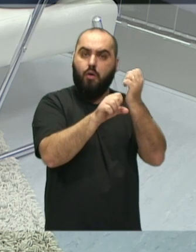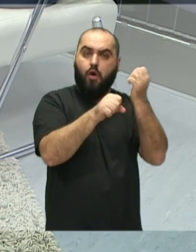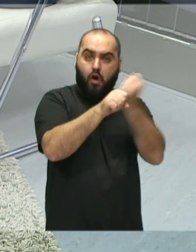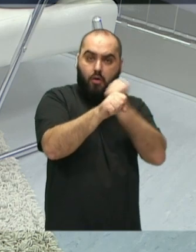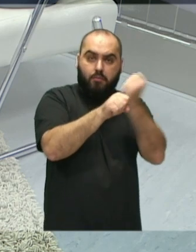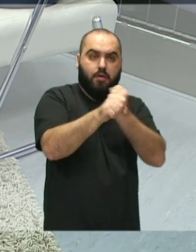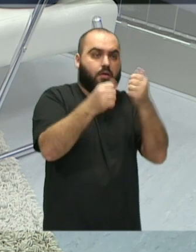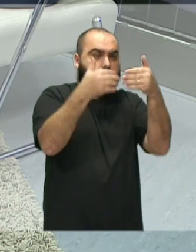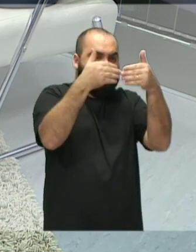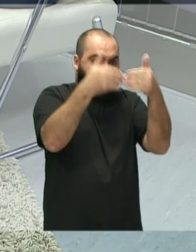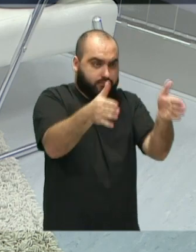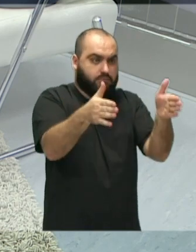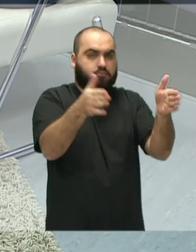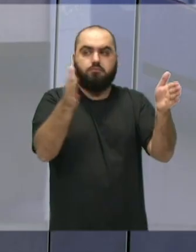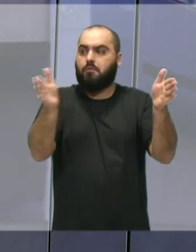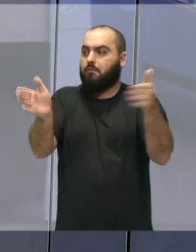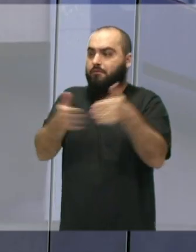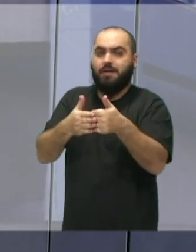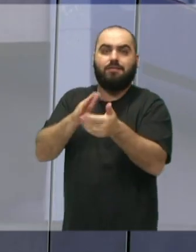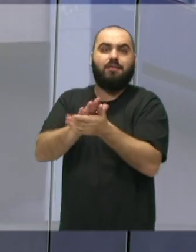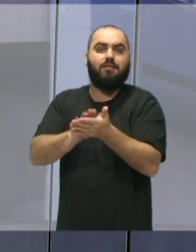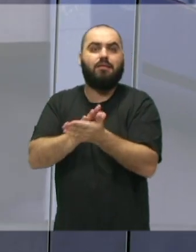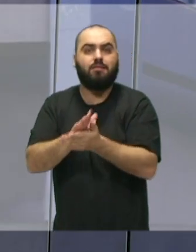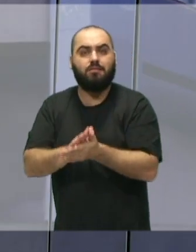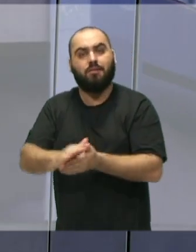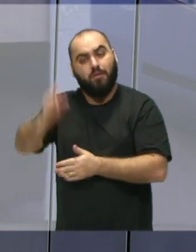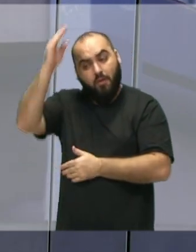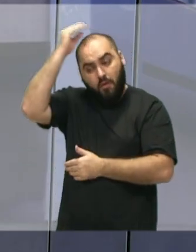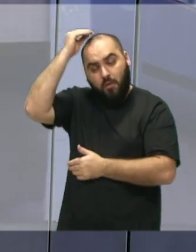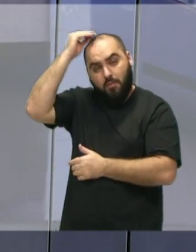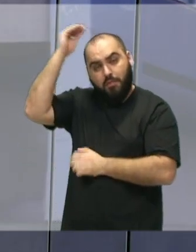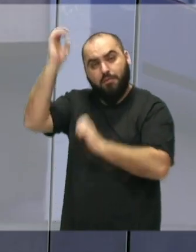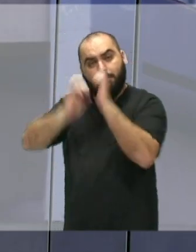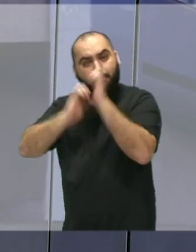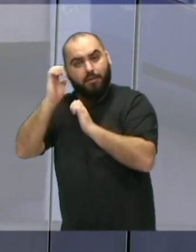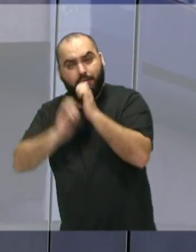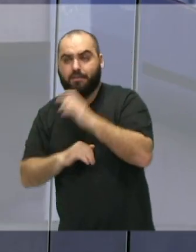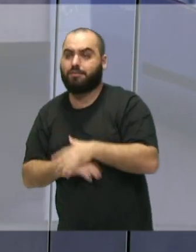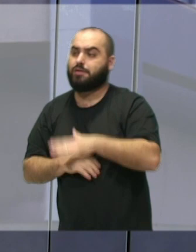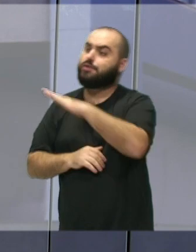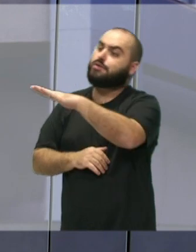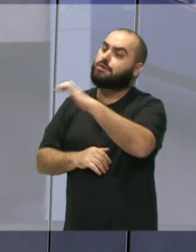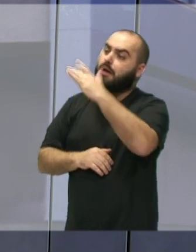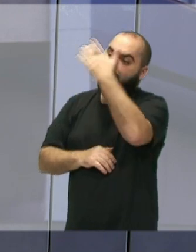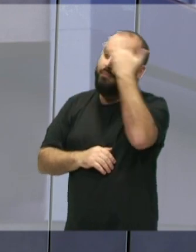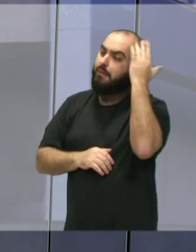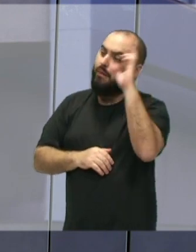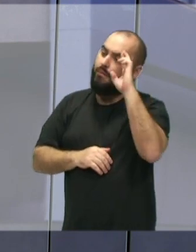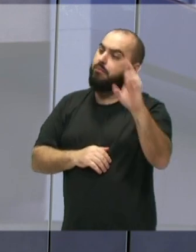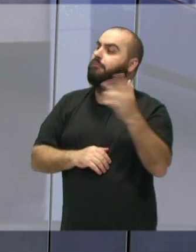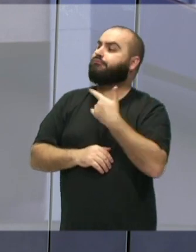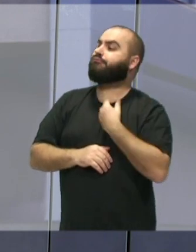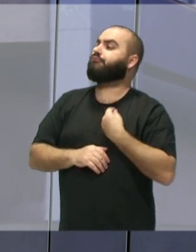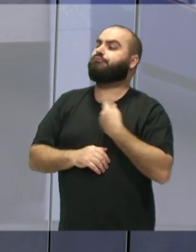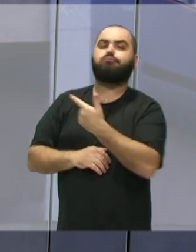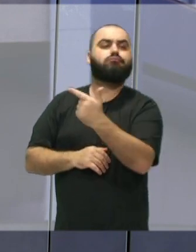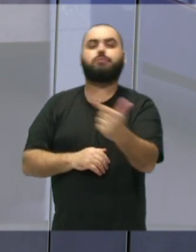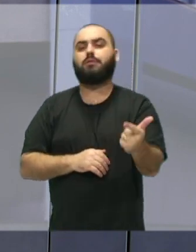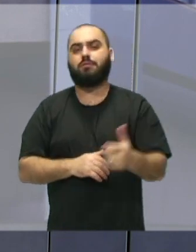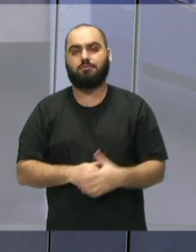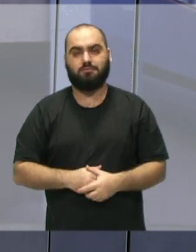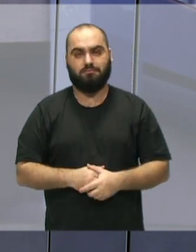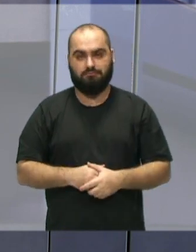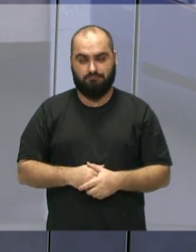vizinho, não. É por conta da empresa, é por conta que ele chama as pessoas responsáveis e não vão. Então, esse é o trabalho do vereador, né? Fazer algo